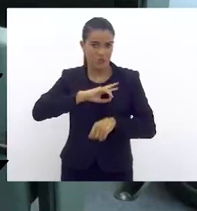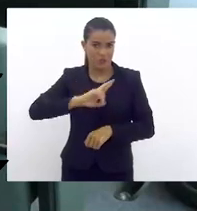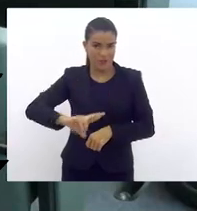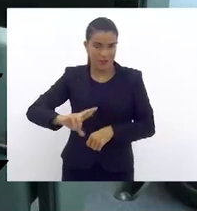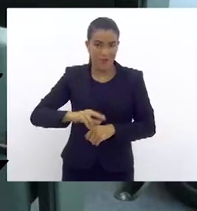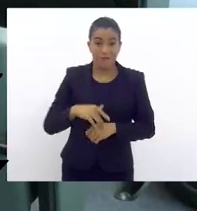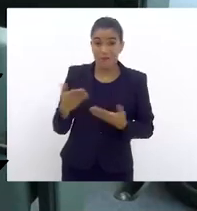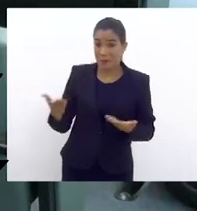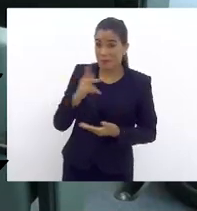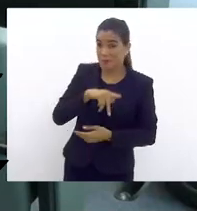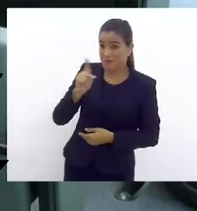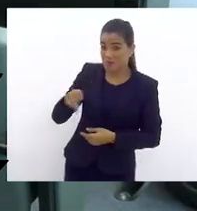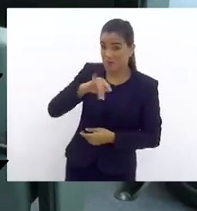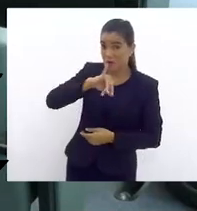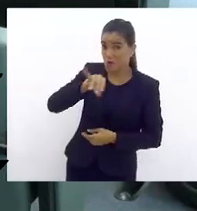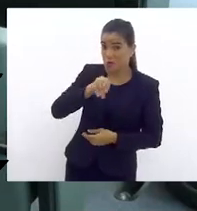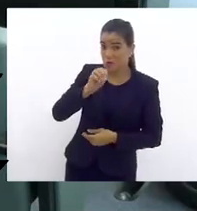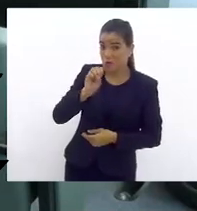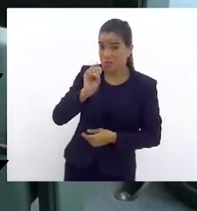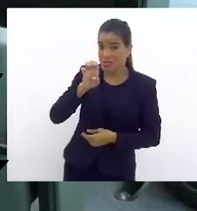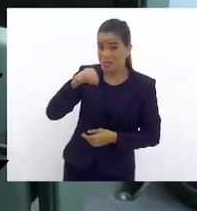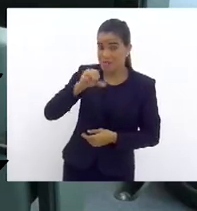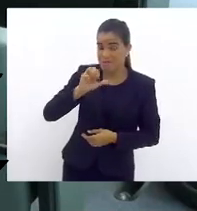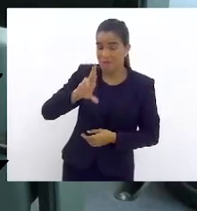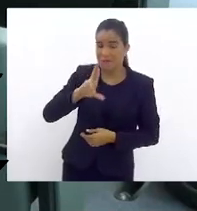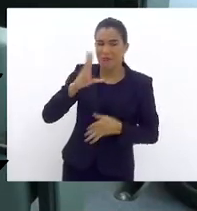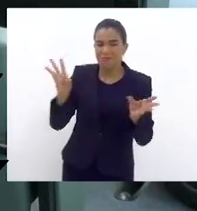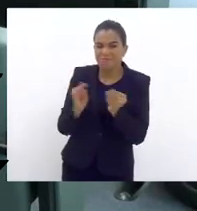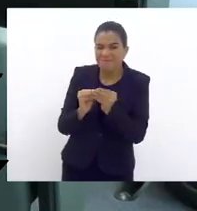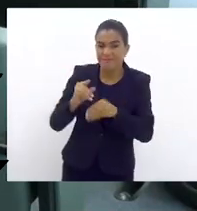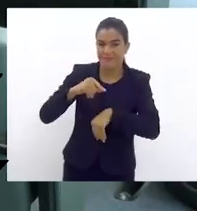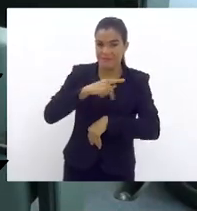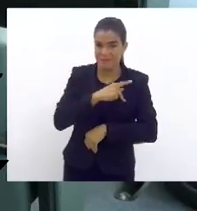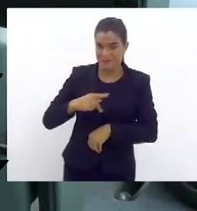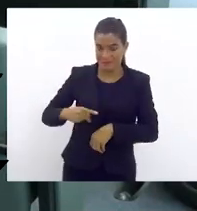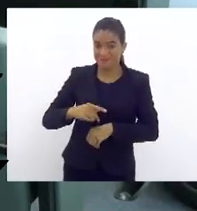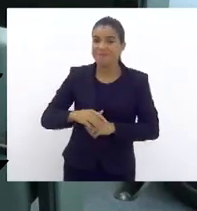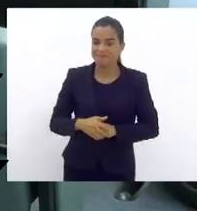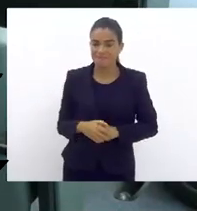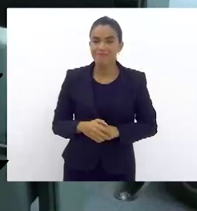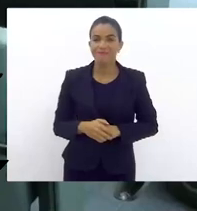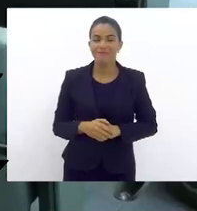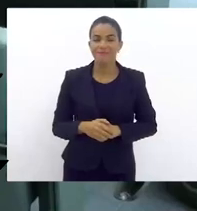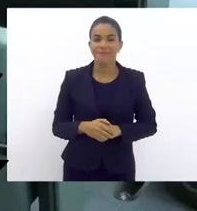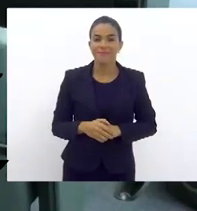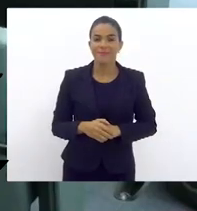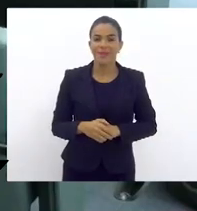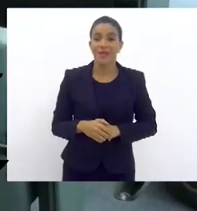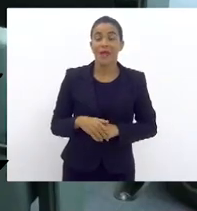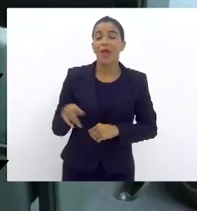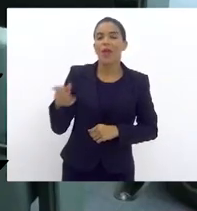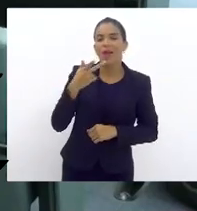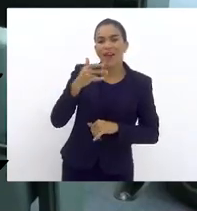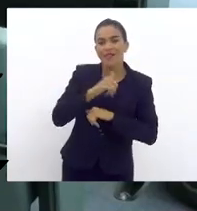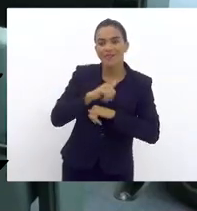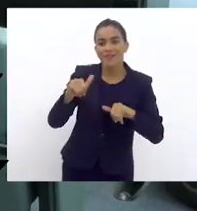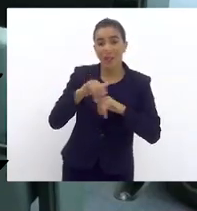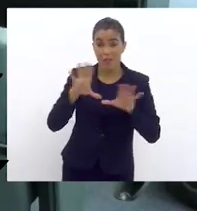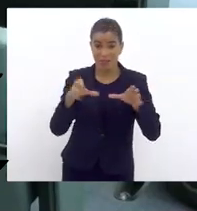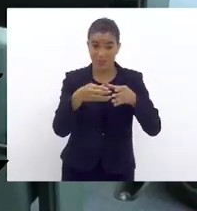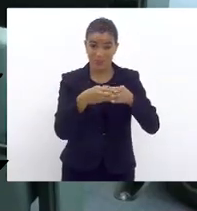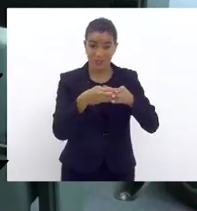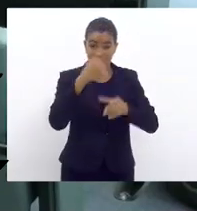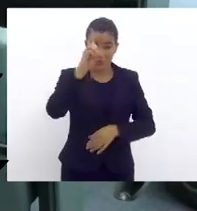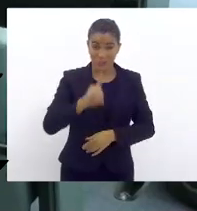é professor Josimar para ir concluindo que certamente o tempo se vai é queria dizer que a nossa com